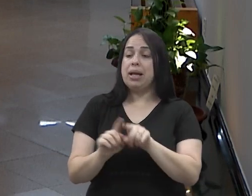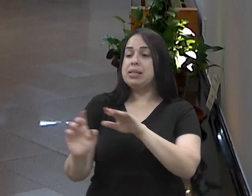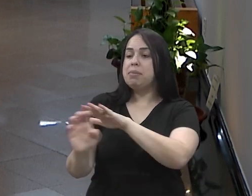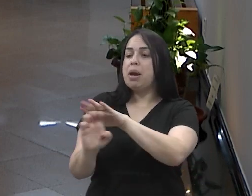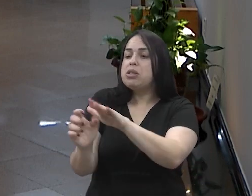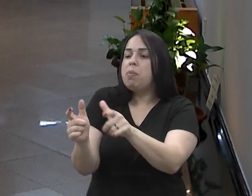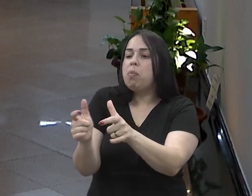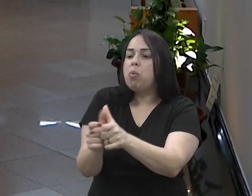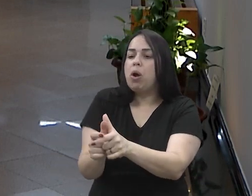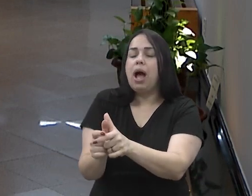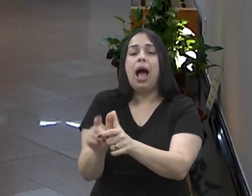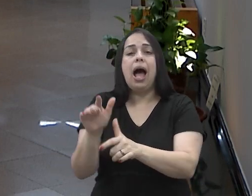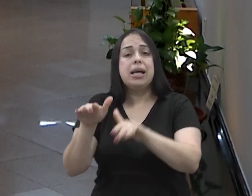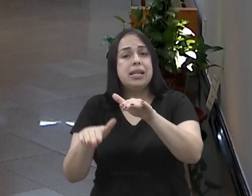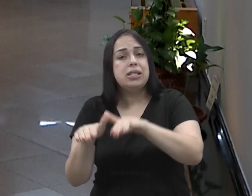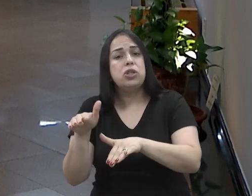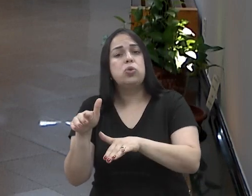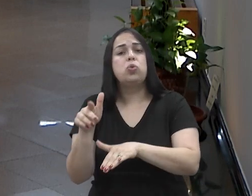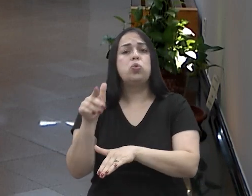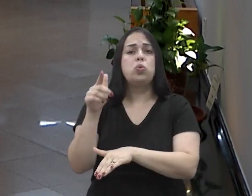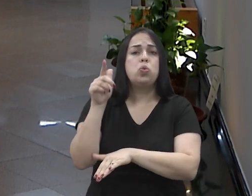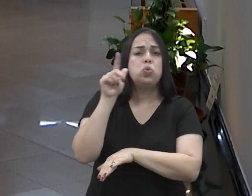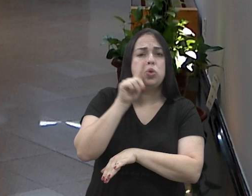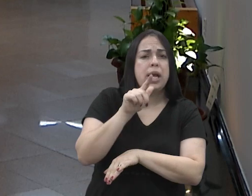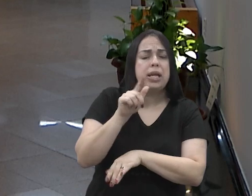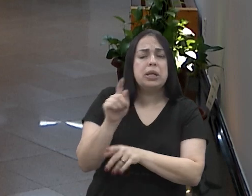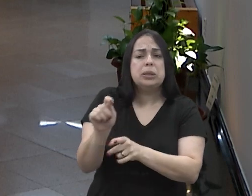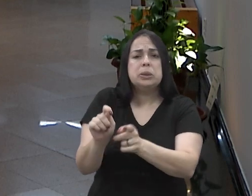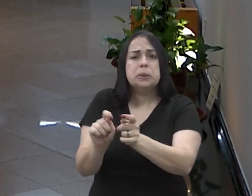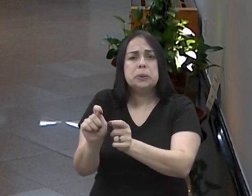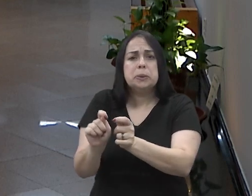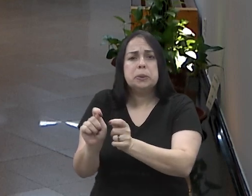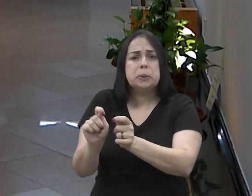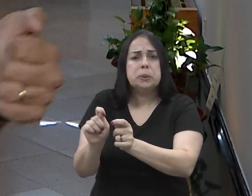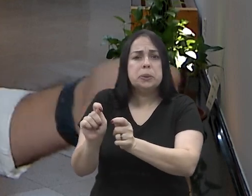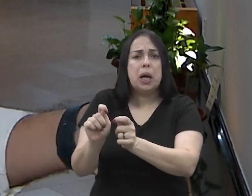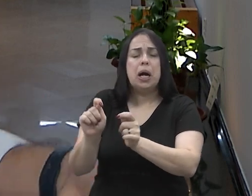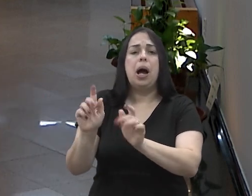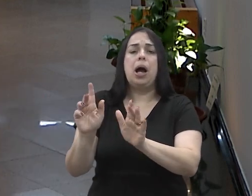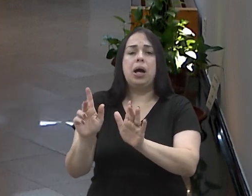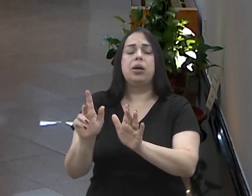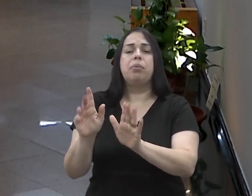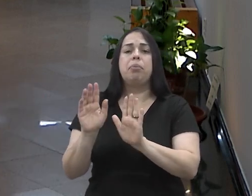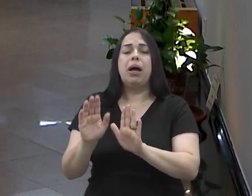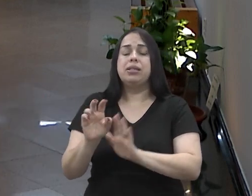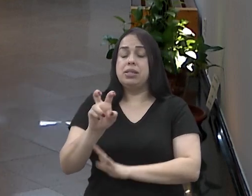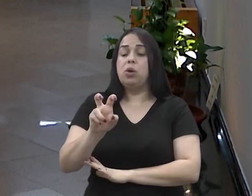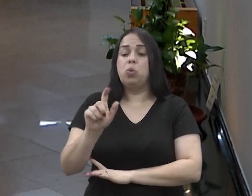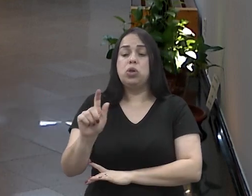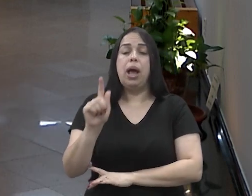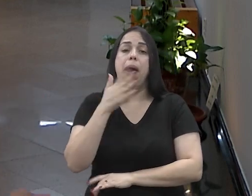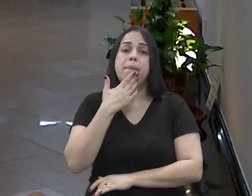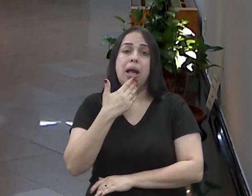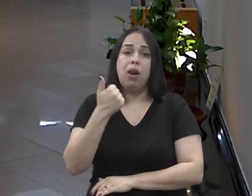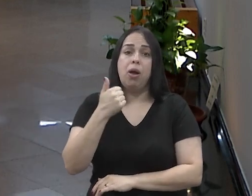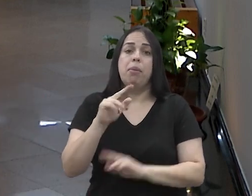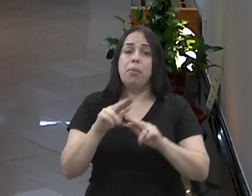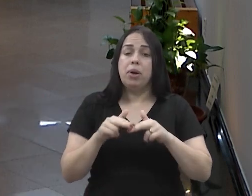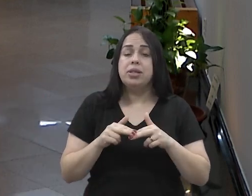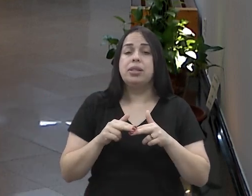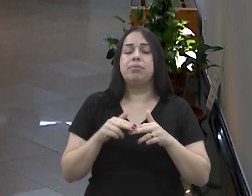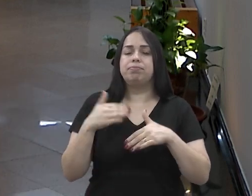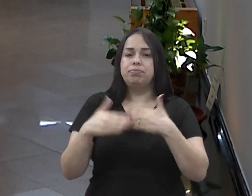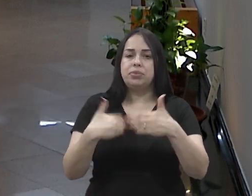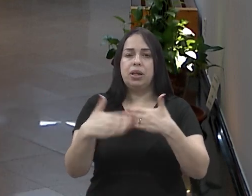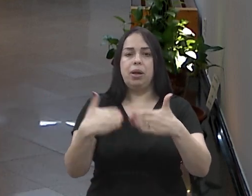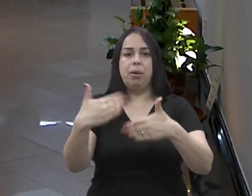o microempreendedor, às vezes ele até consegue economizar uma internet a cabo se ele garantir uma boa conexão 5G. Então, tudo isso são pequenos